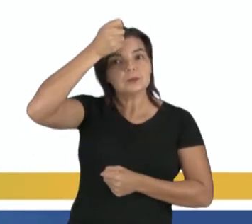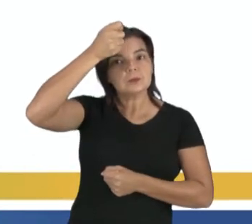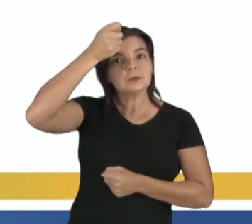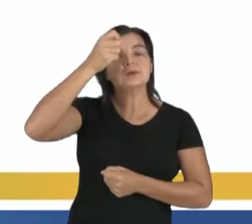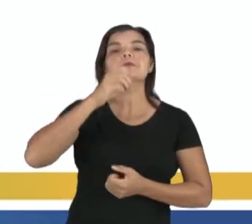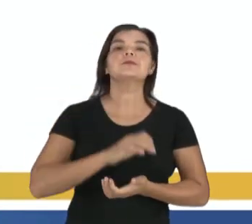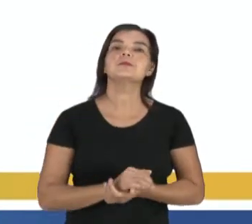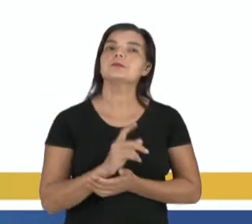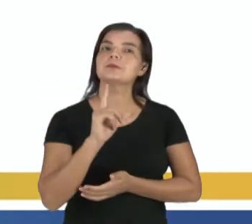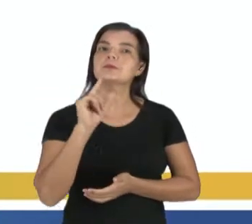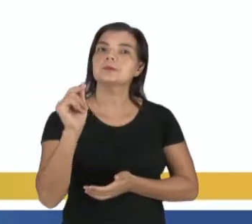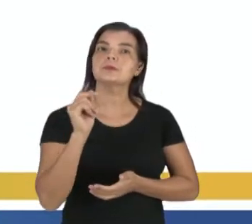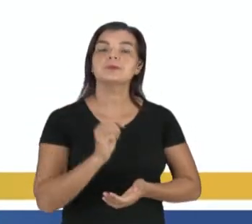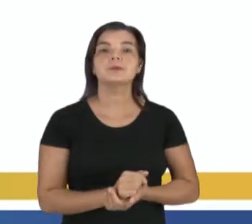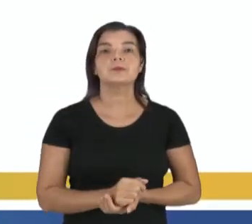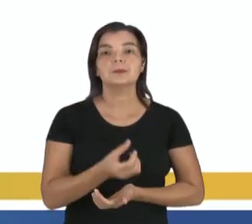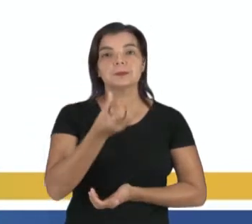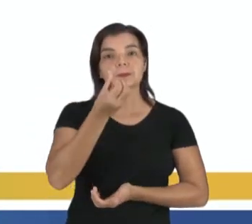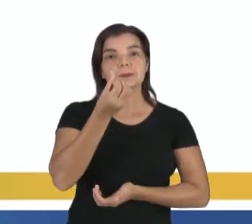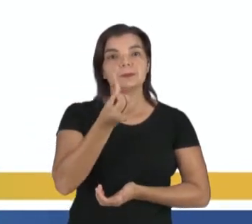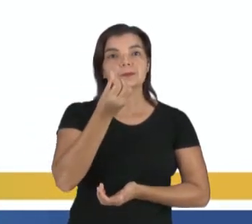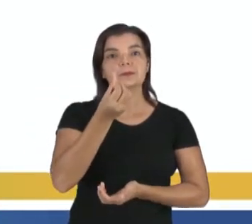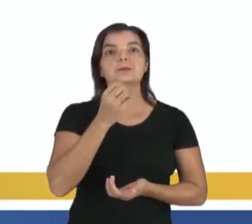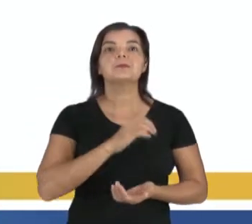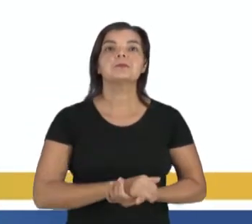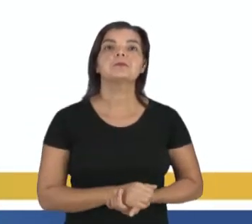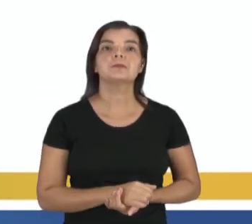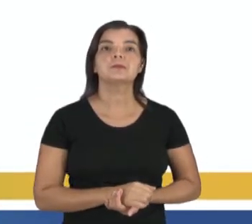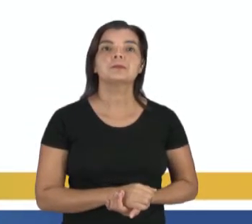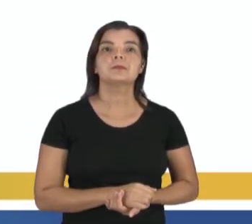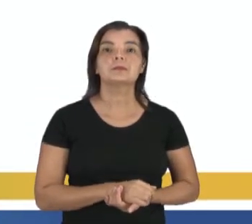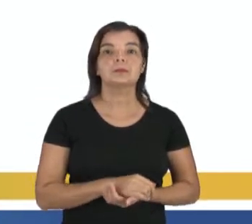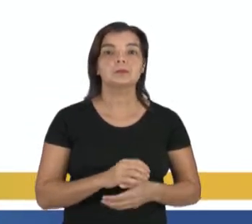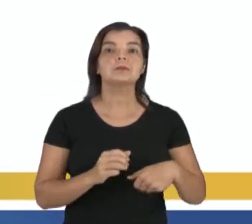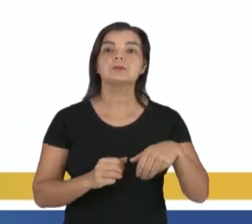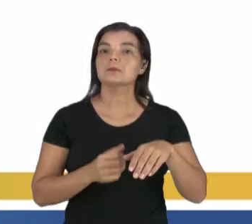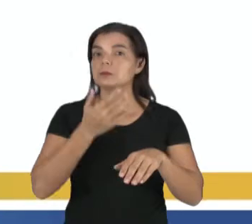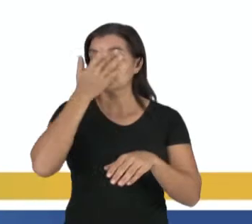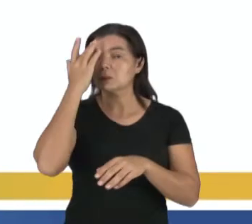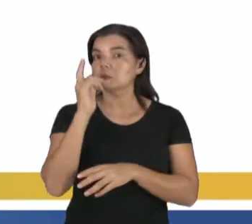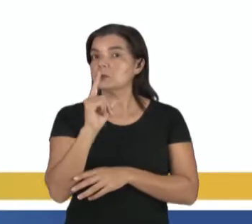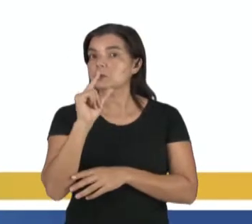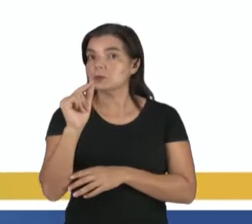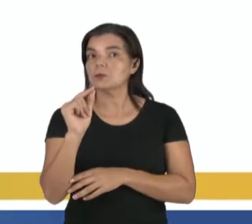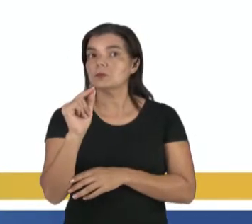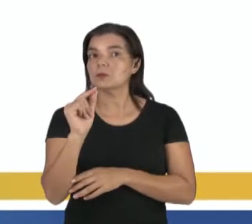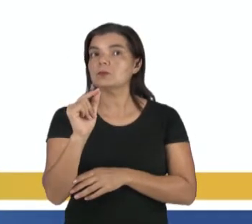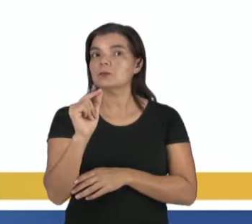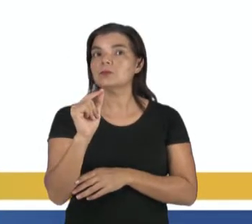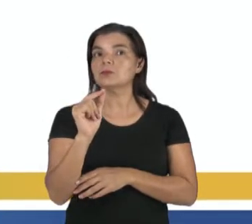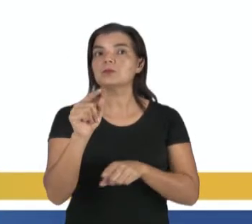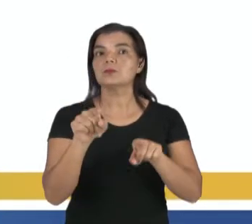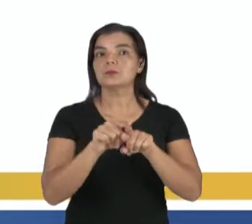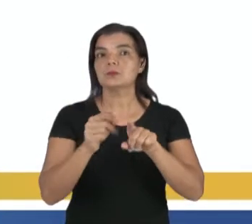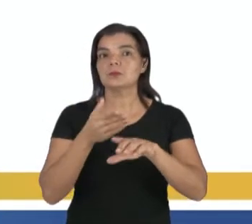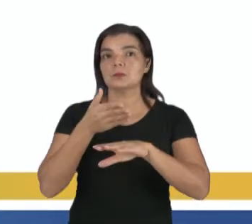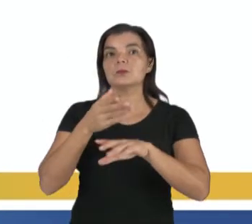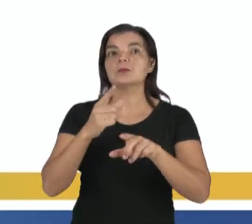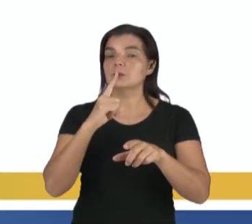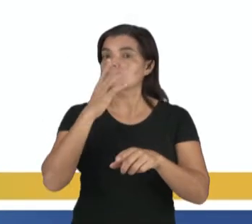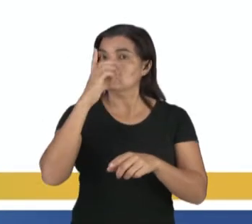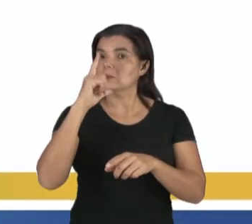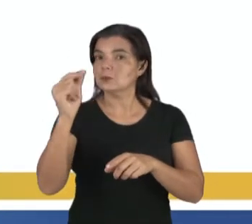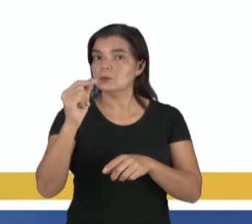e sai. Na sexta imagem, há a saída da entrada da casa. Então, você observa que realmente essa